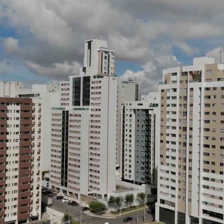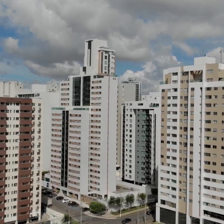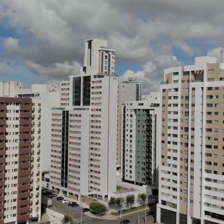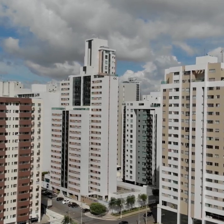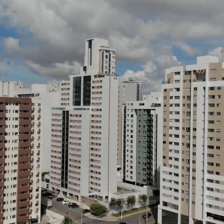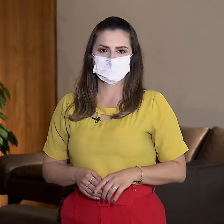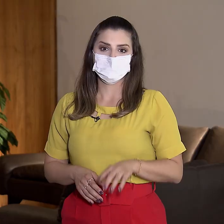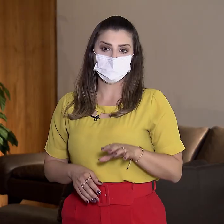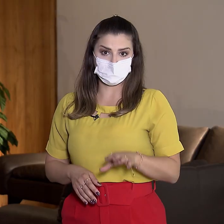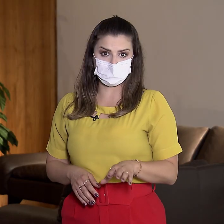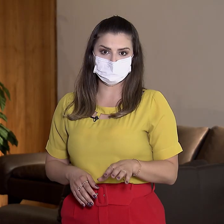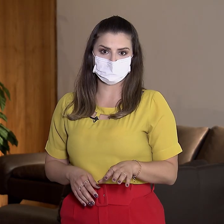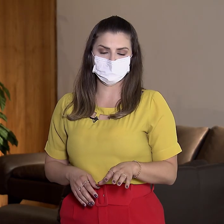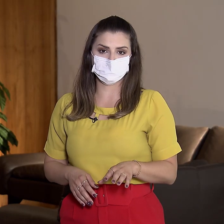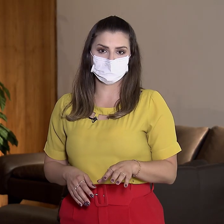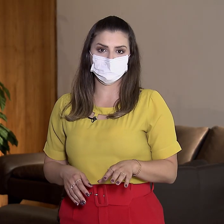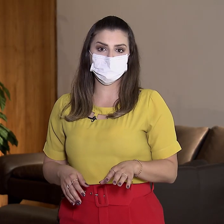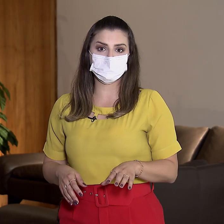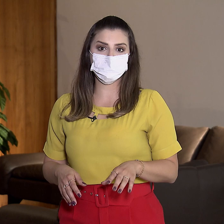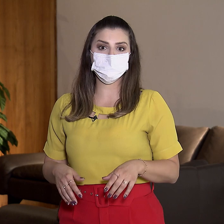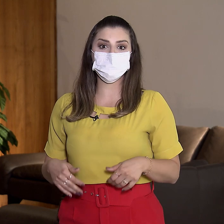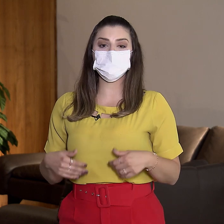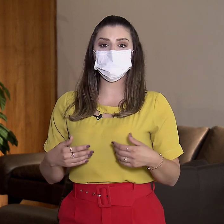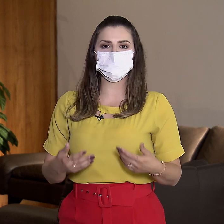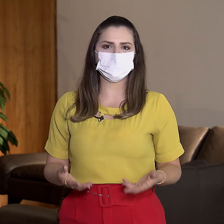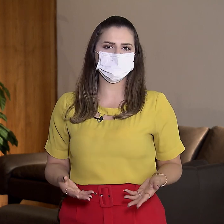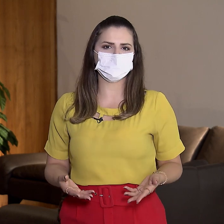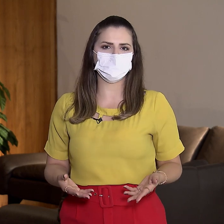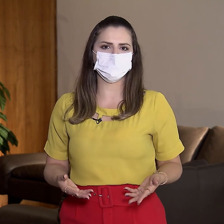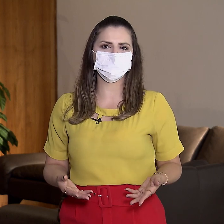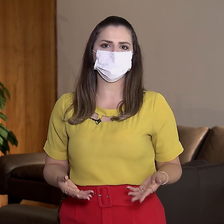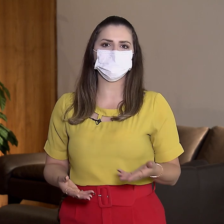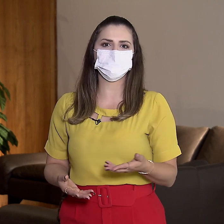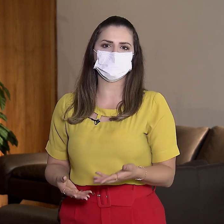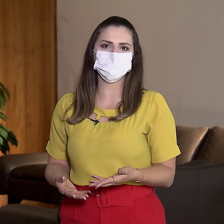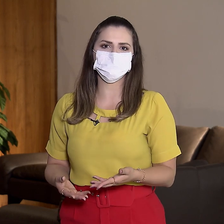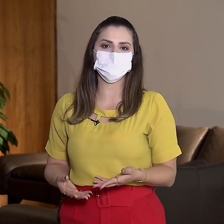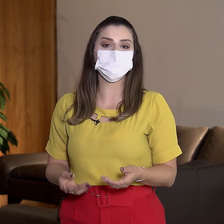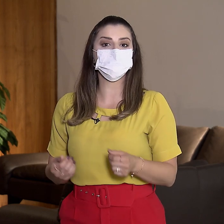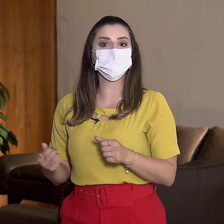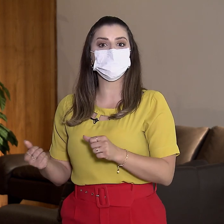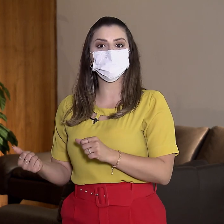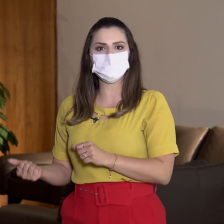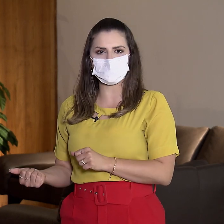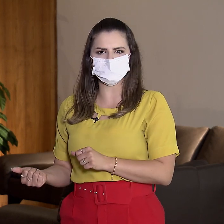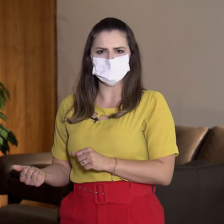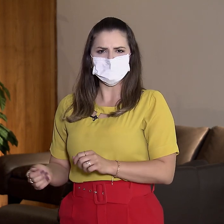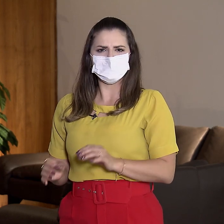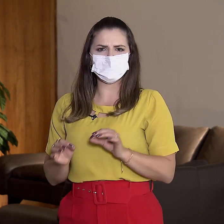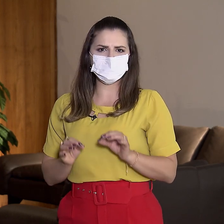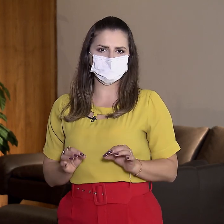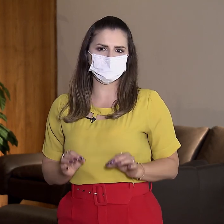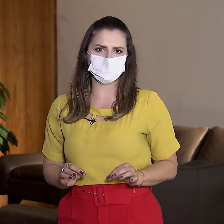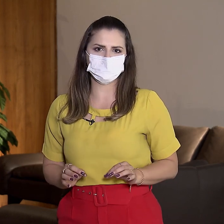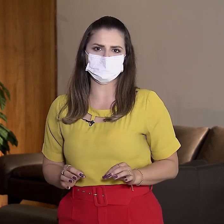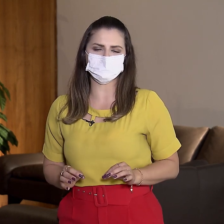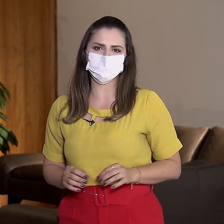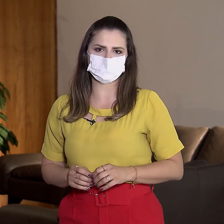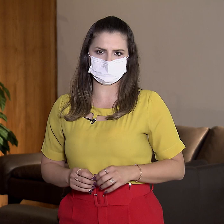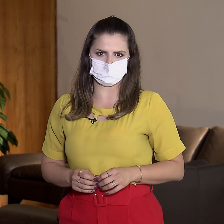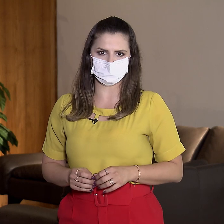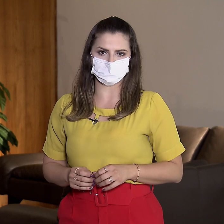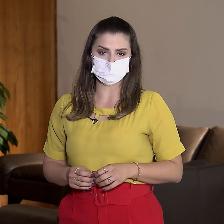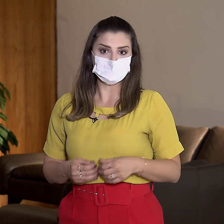do contrato de locação com esse entendimento os ministros não tiveram acórdão do Tribunal de Justiça de Minas Gerais que